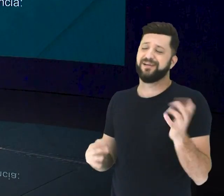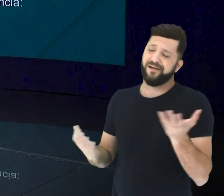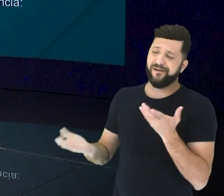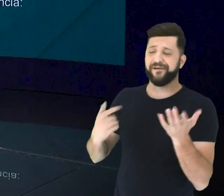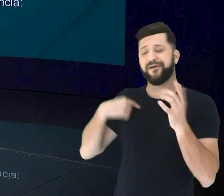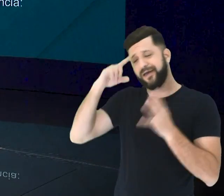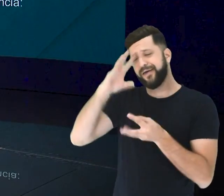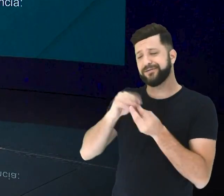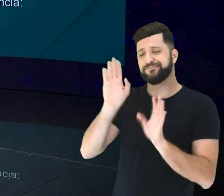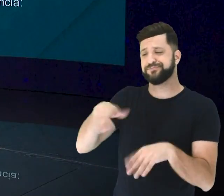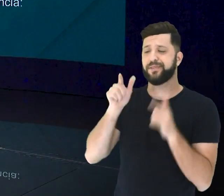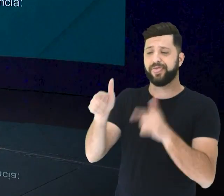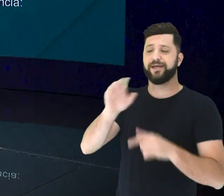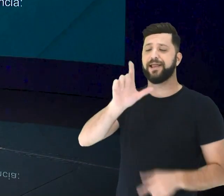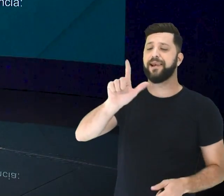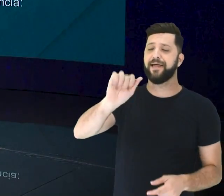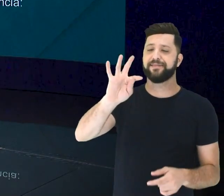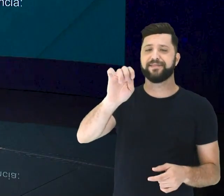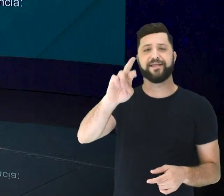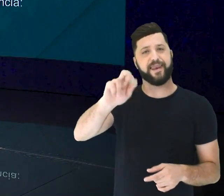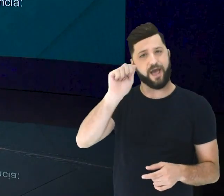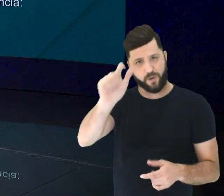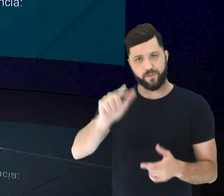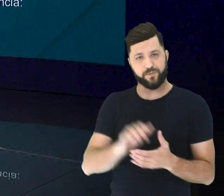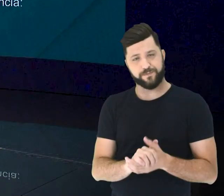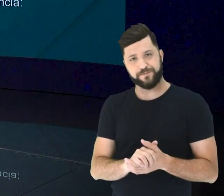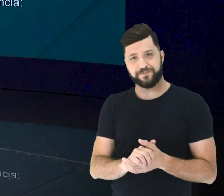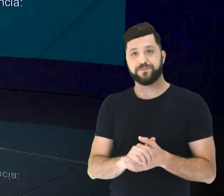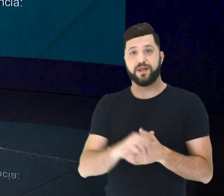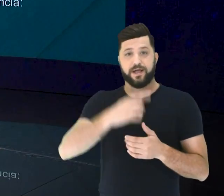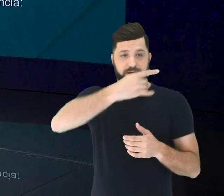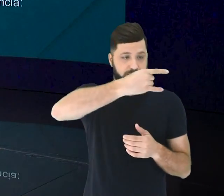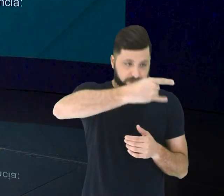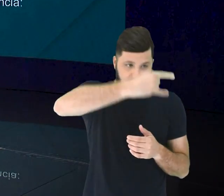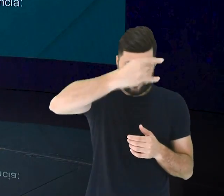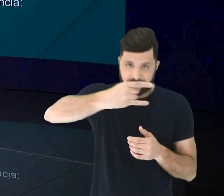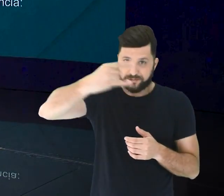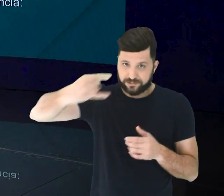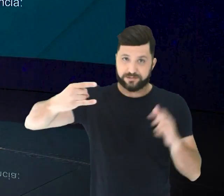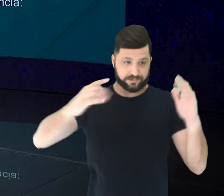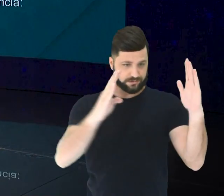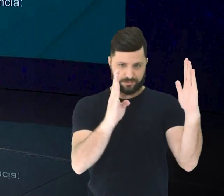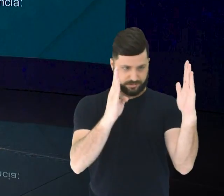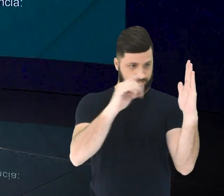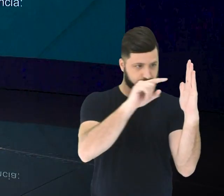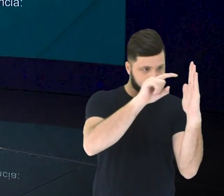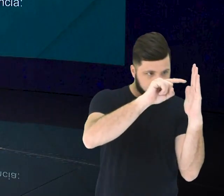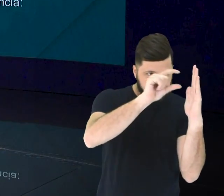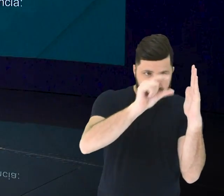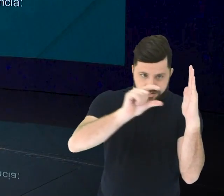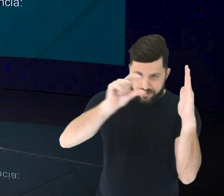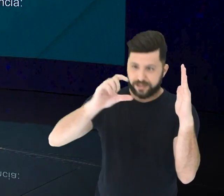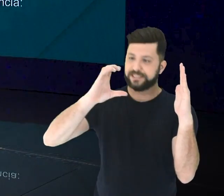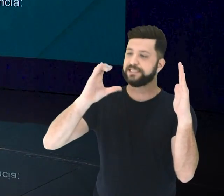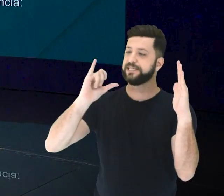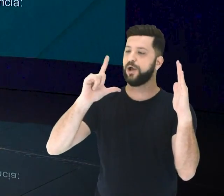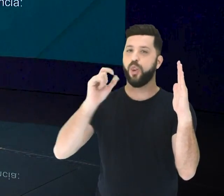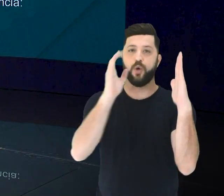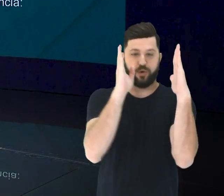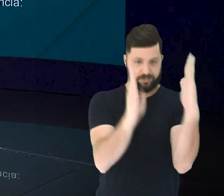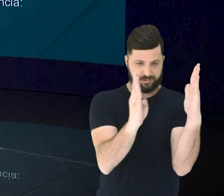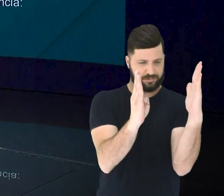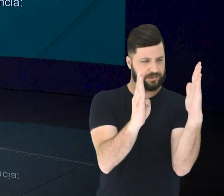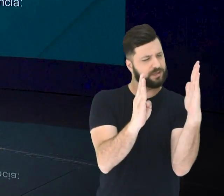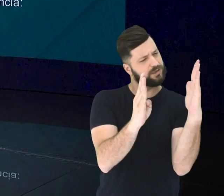ciclo lateral tá essas fases são compostas por um conjunto de Kendall ou seja pernas né 500 em sequência é